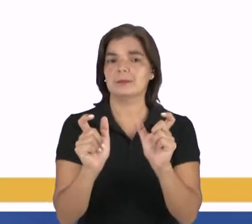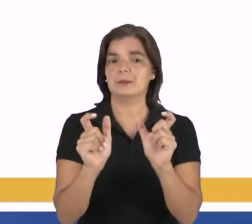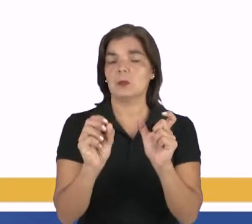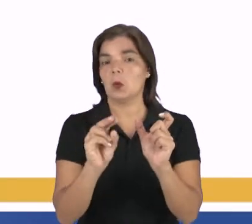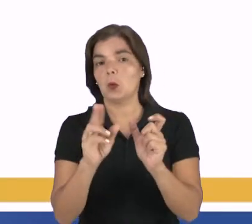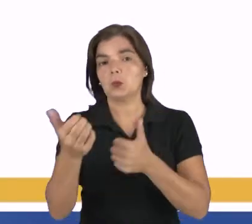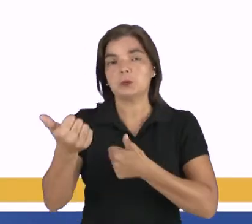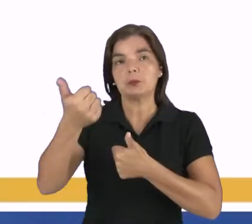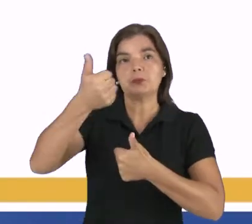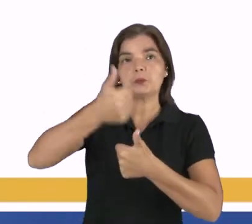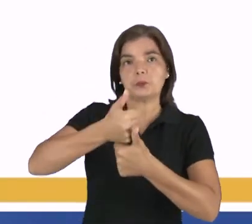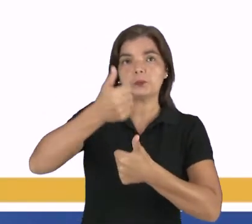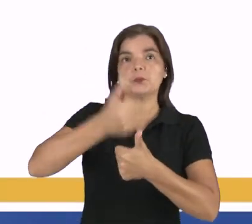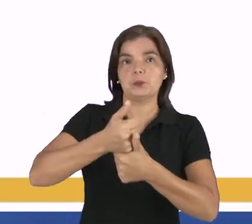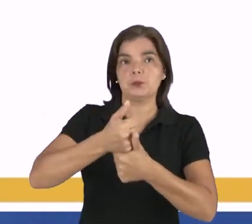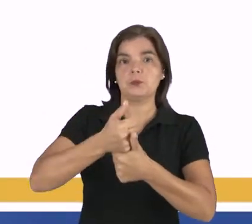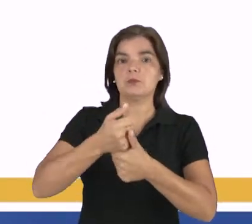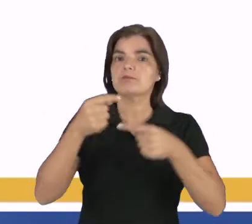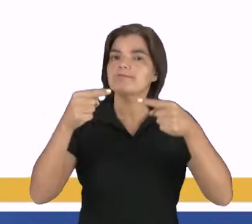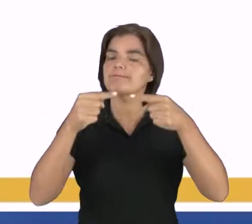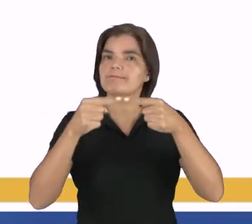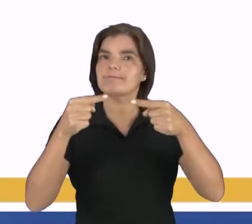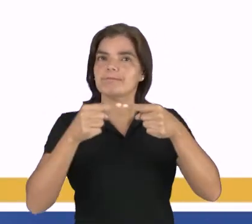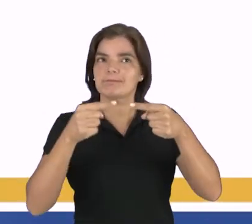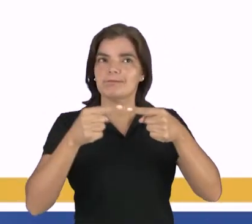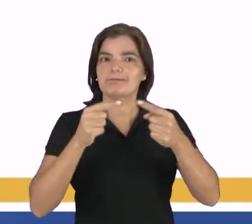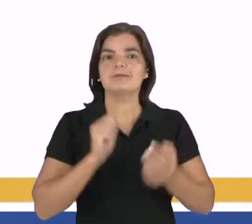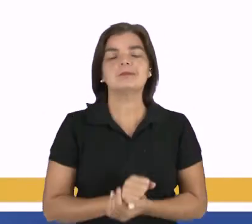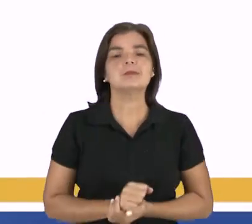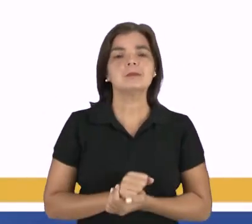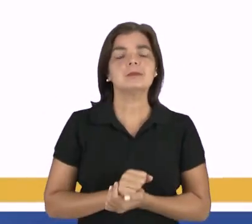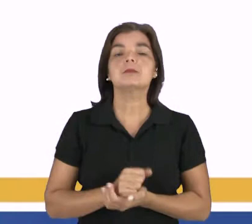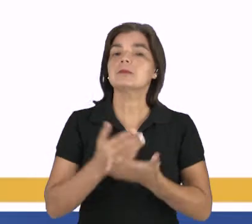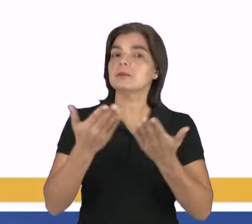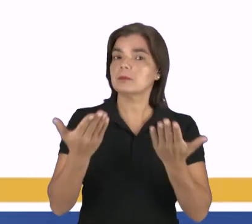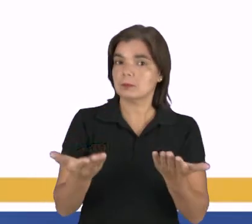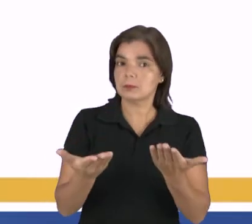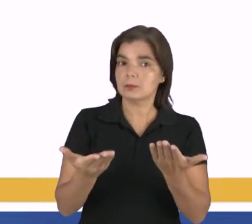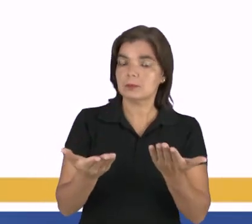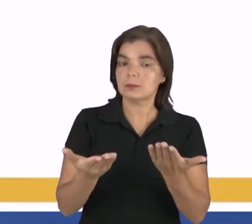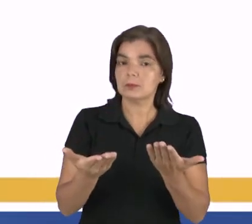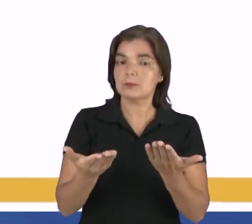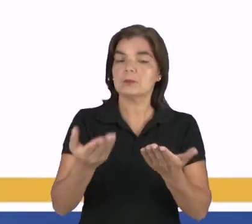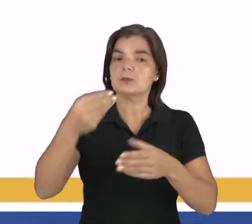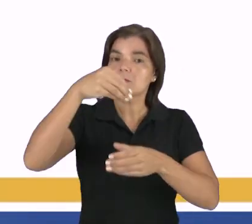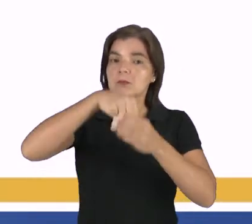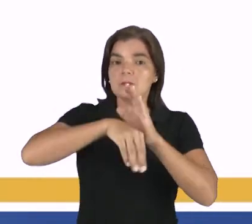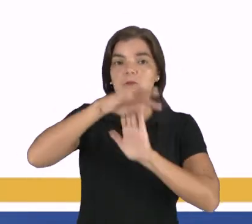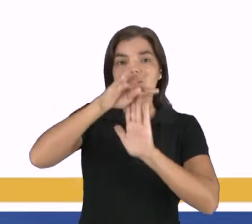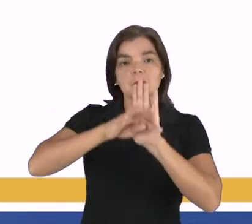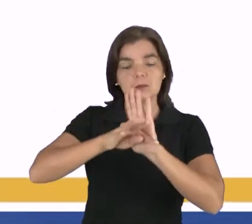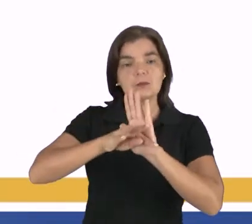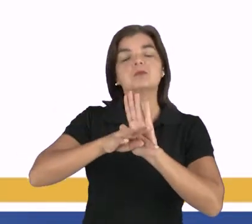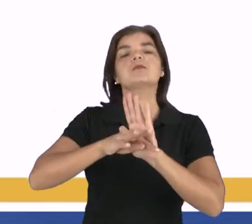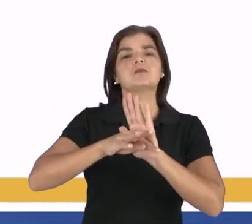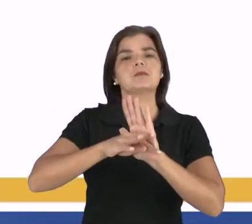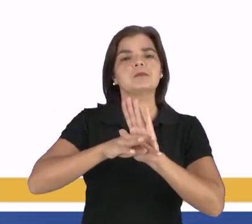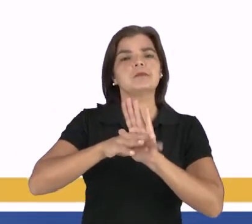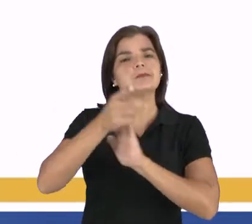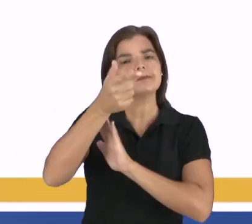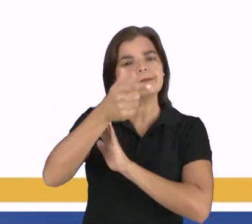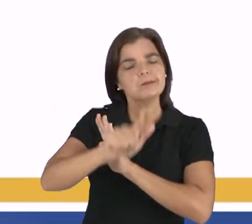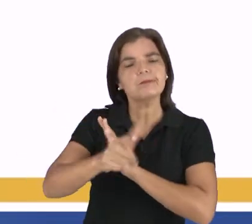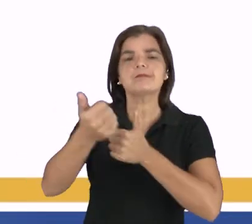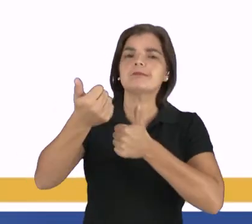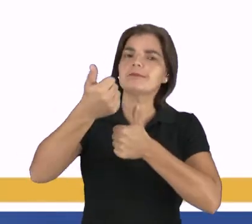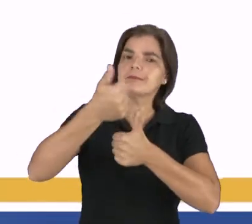por substituições ou por associações. E essas ações dentro de um texto,